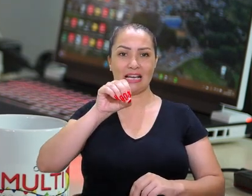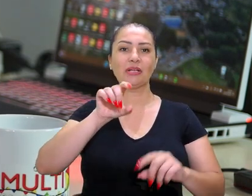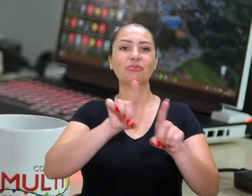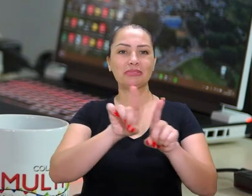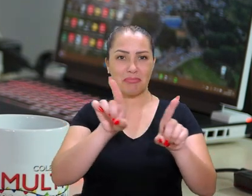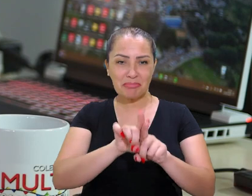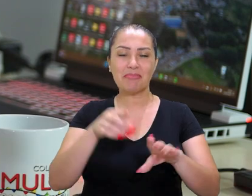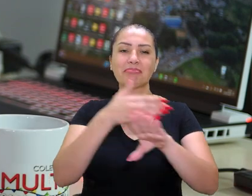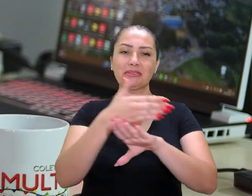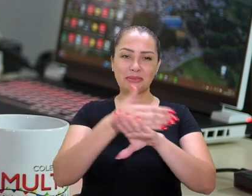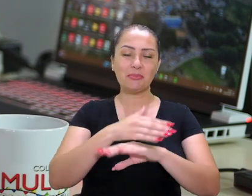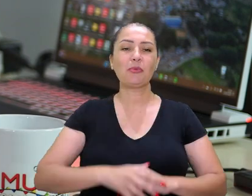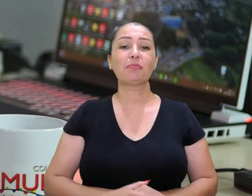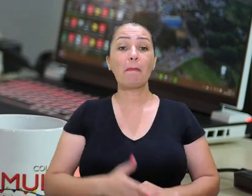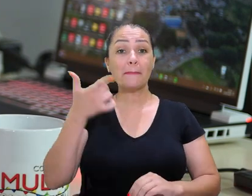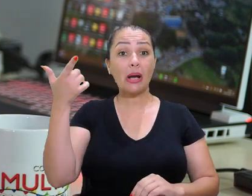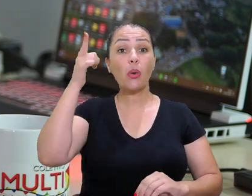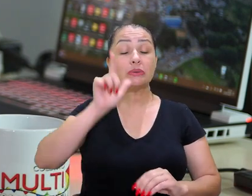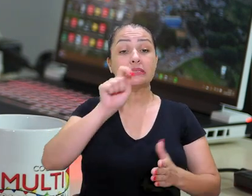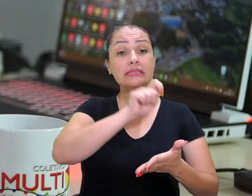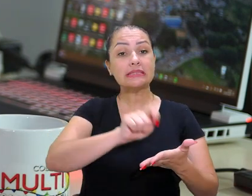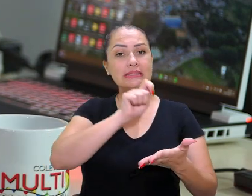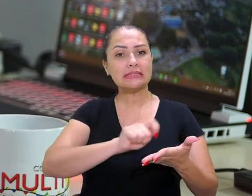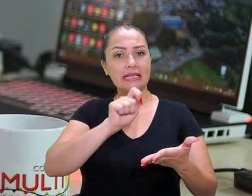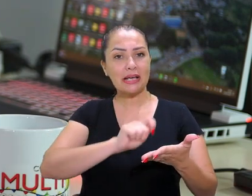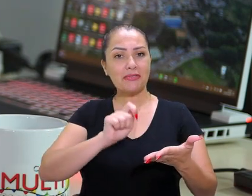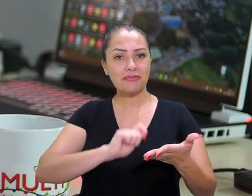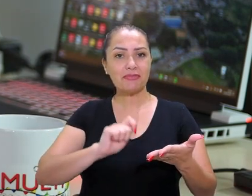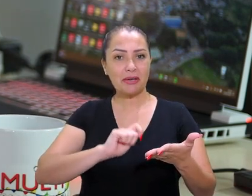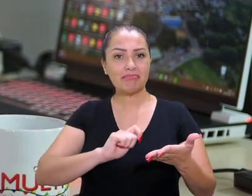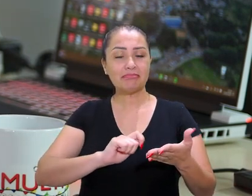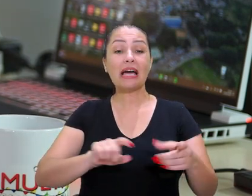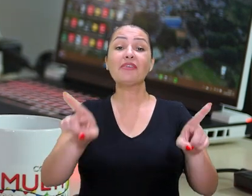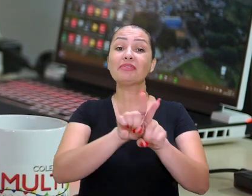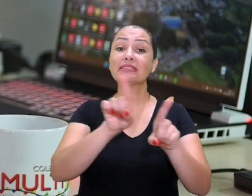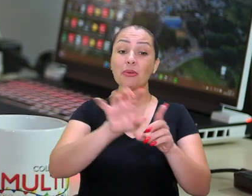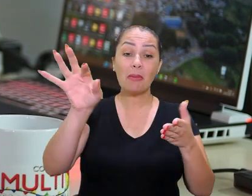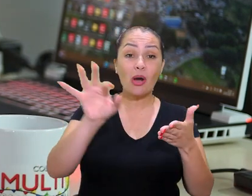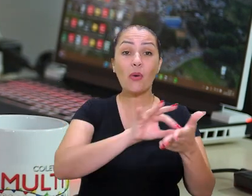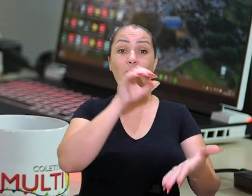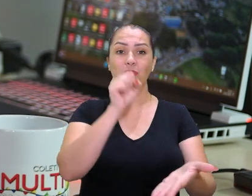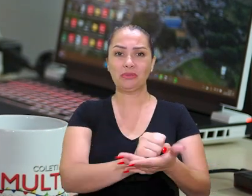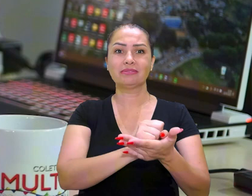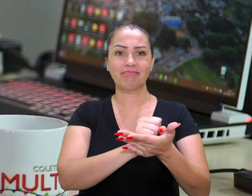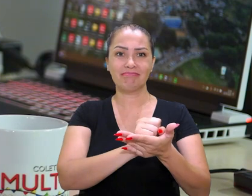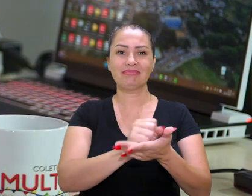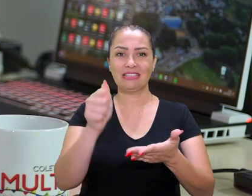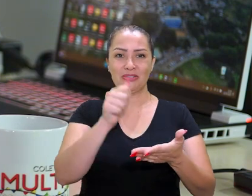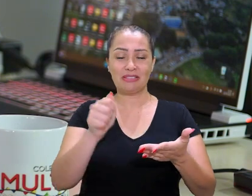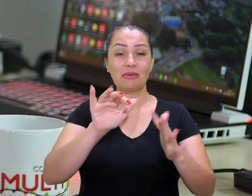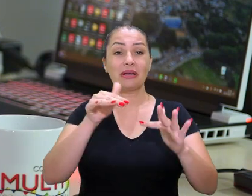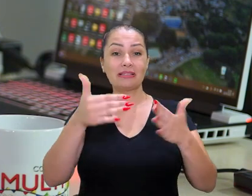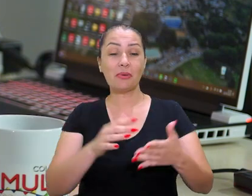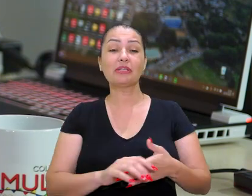para inscrever a Associação Cultural Mensageiros no edital de pontos de cultura. E aí nos reunimos